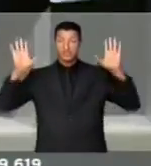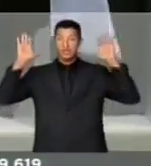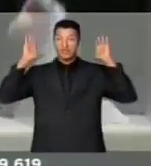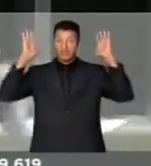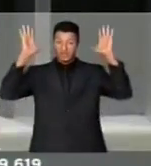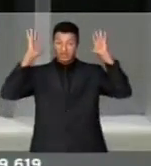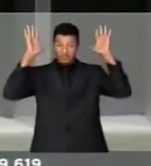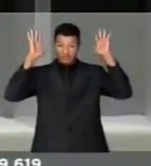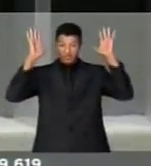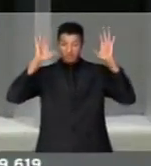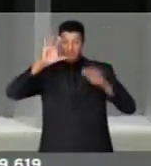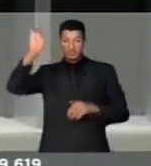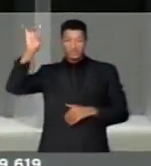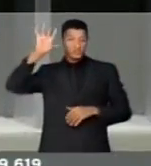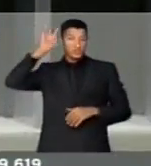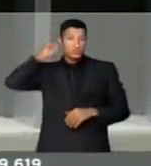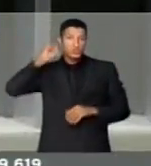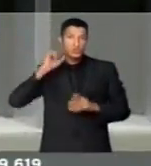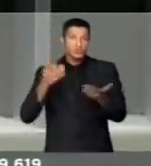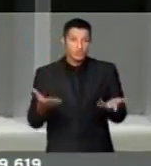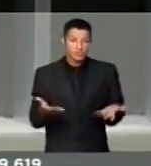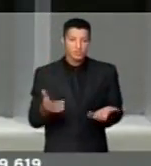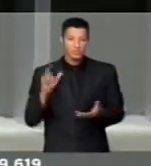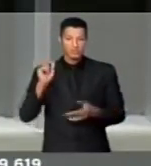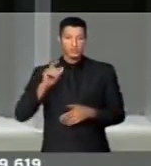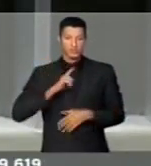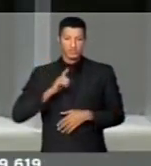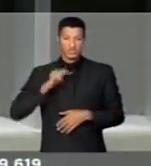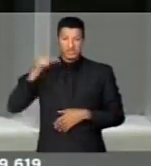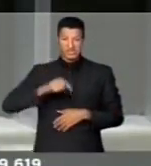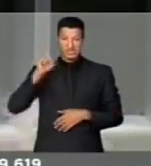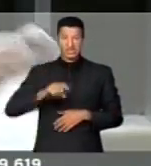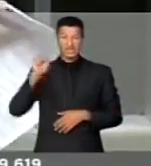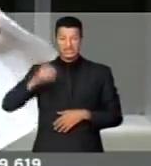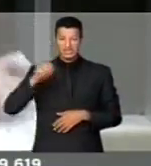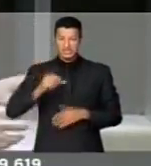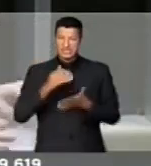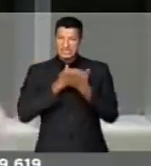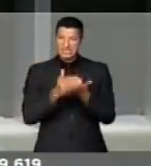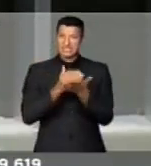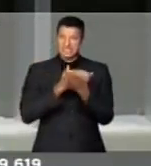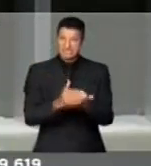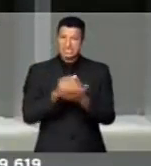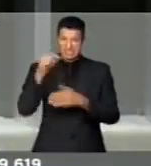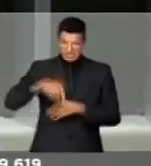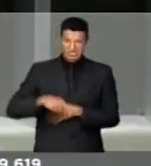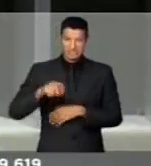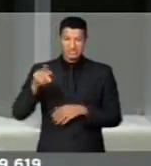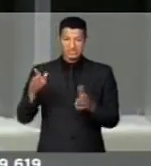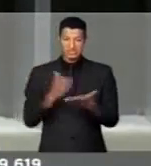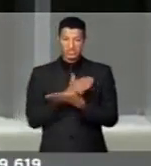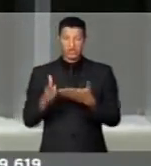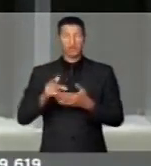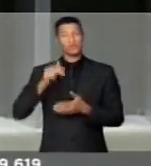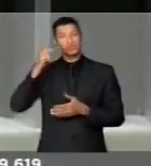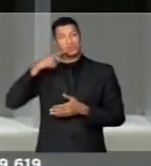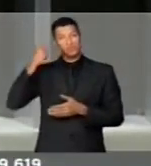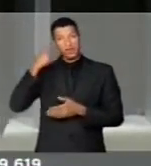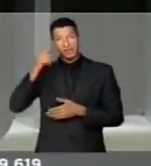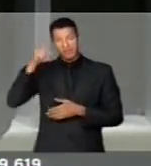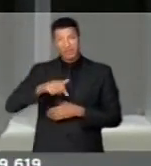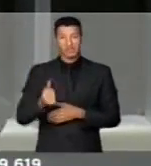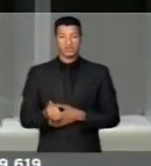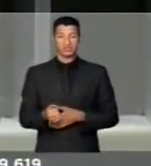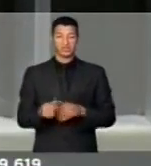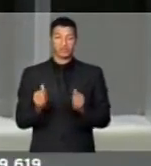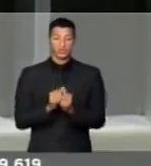para o céu e disse: Deus te ouça. O que tem aqui é sim uma iniciativa de alguns